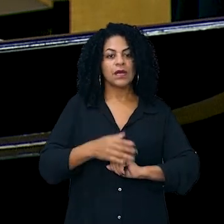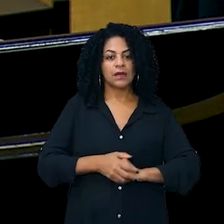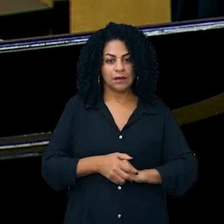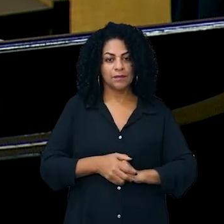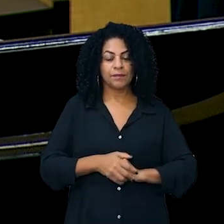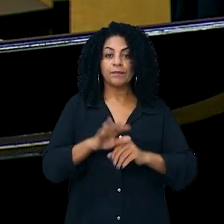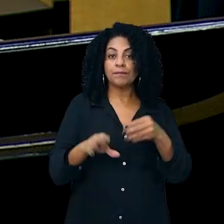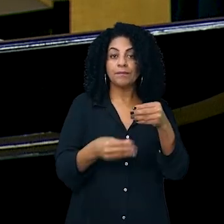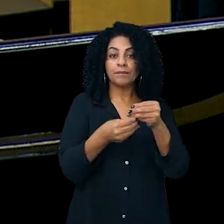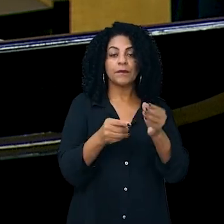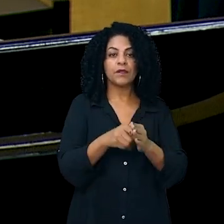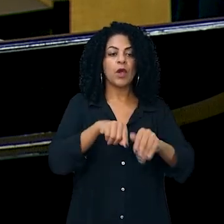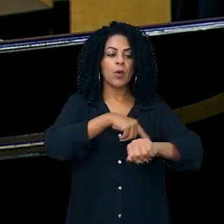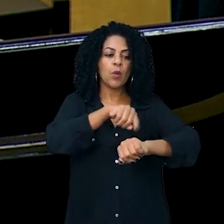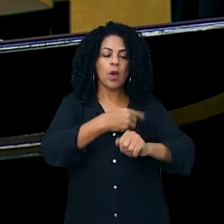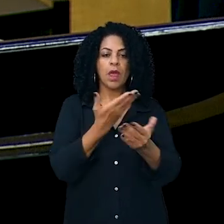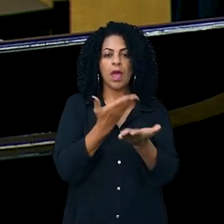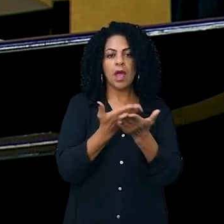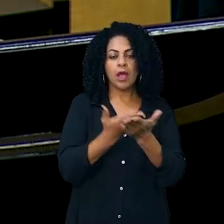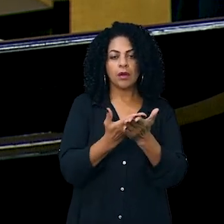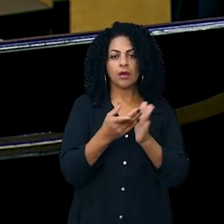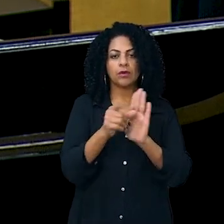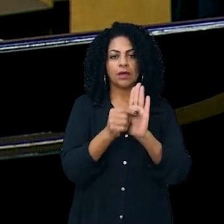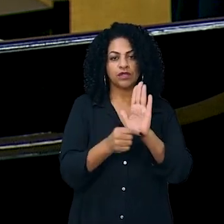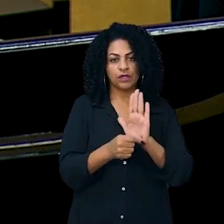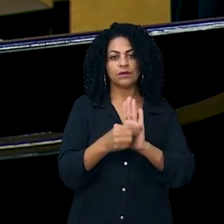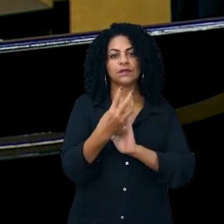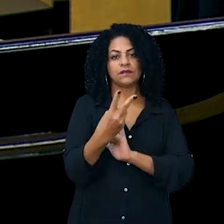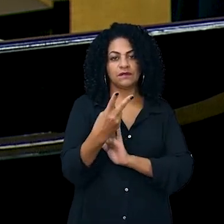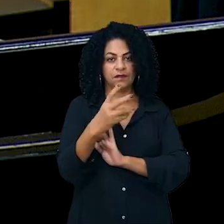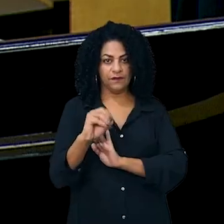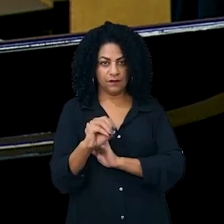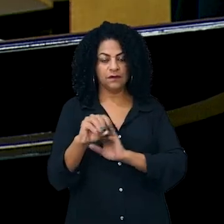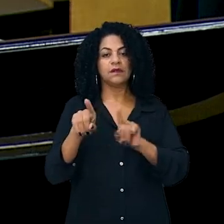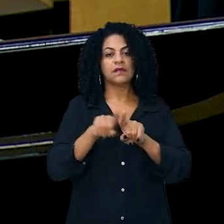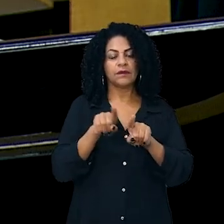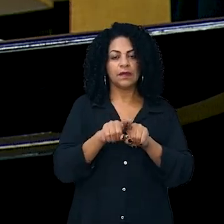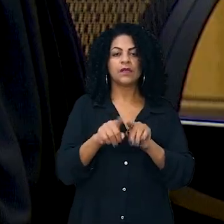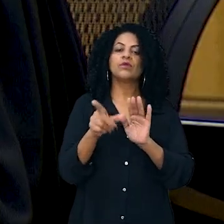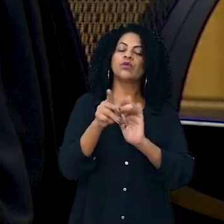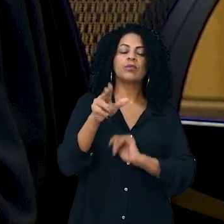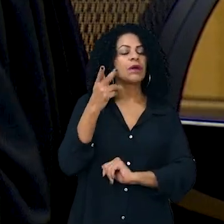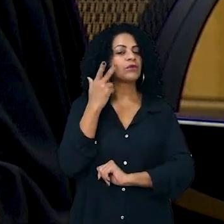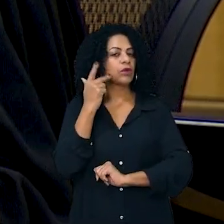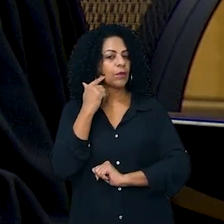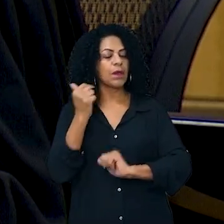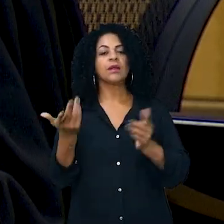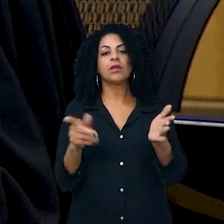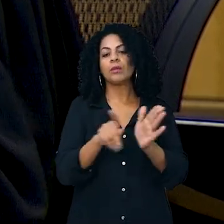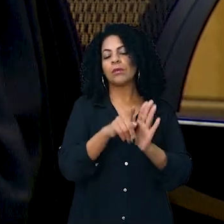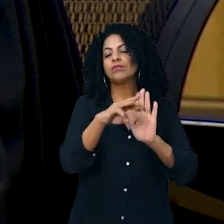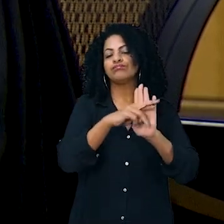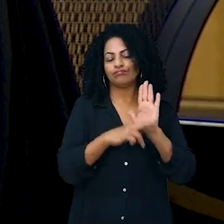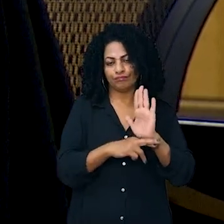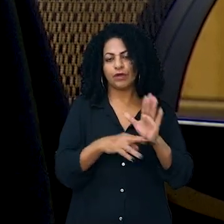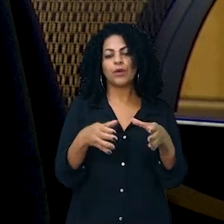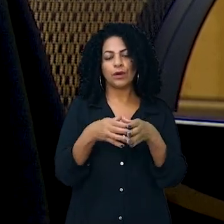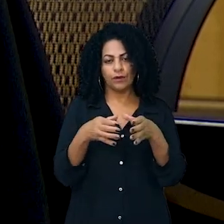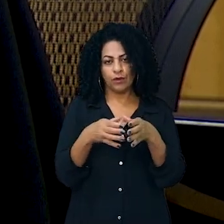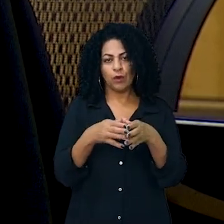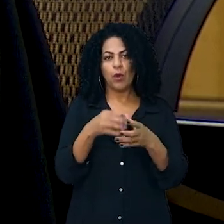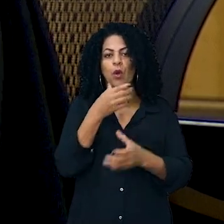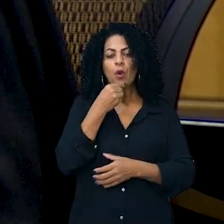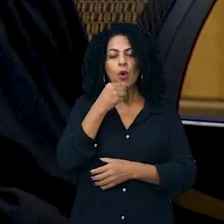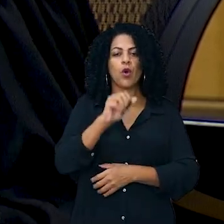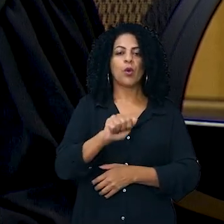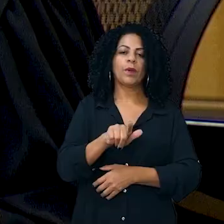e inseridos na hora-aula no artigo 320 e tampouco em hora-atividade, que está prevista em norma coletiva. O ministro Augusto César acompanhou o